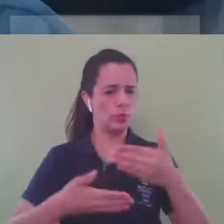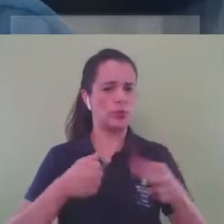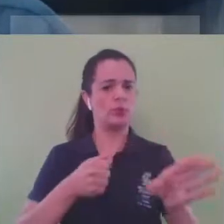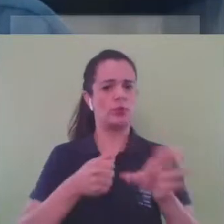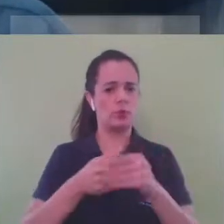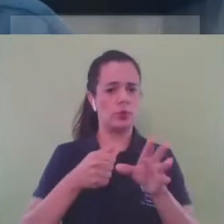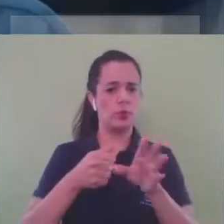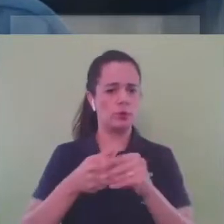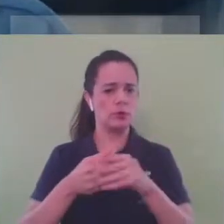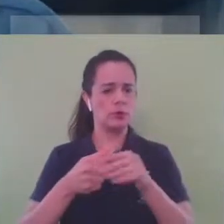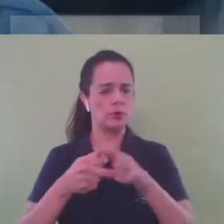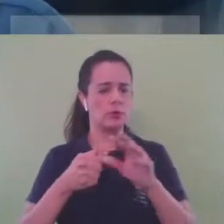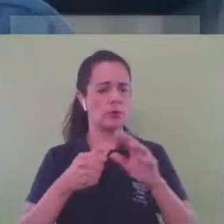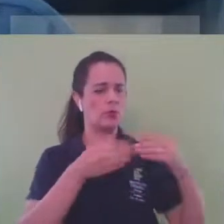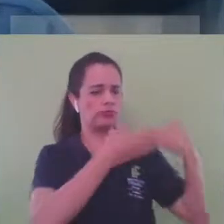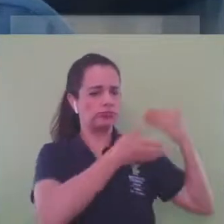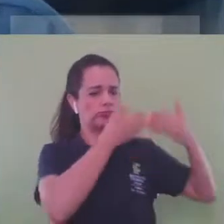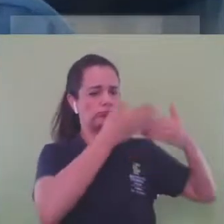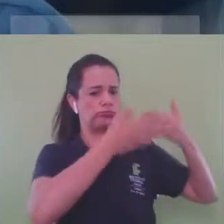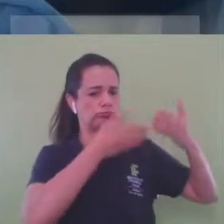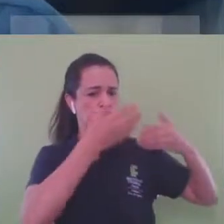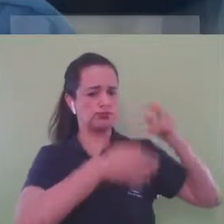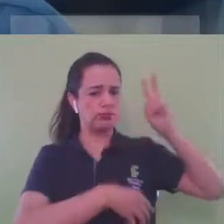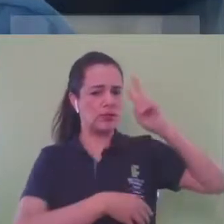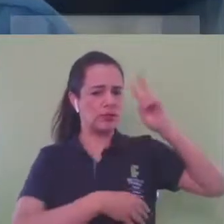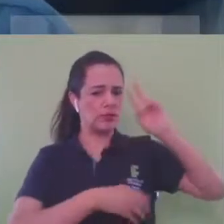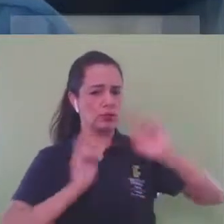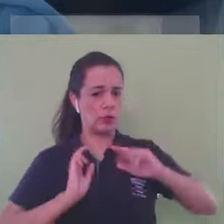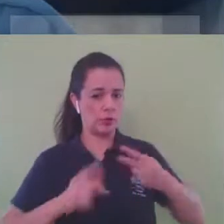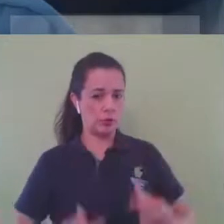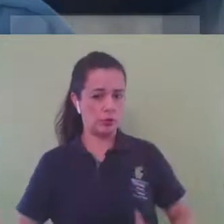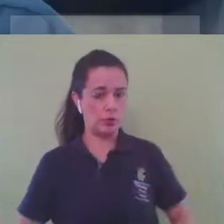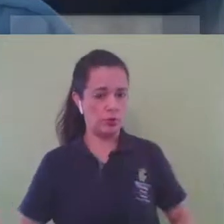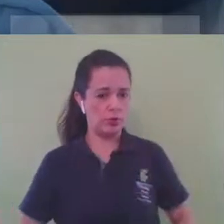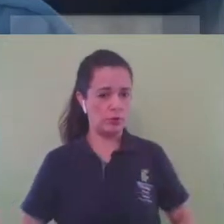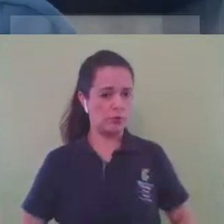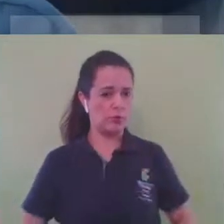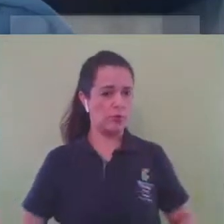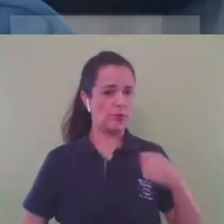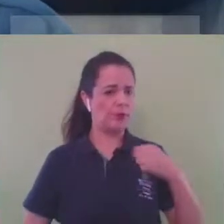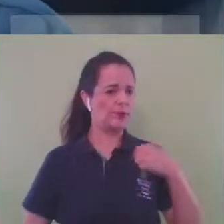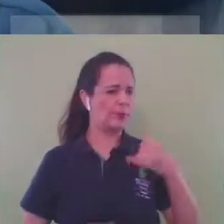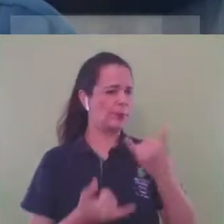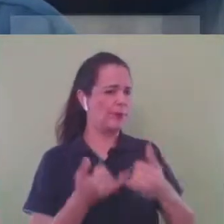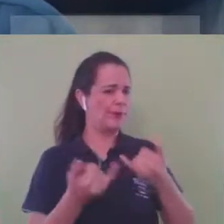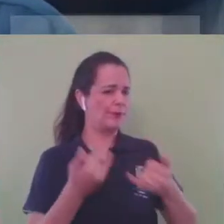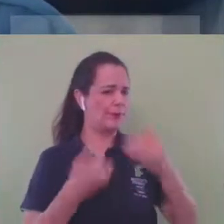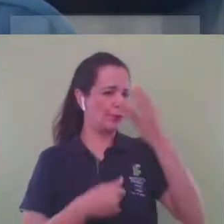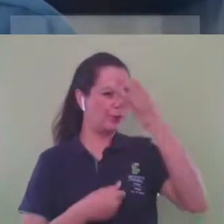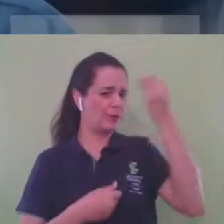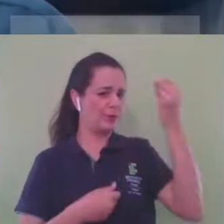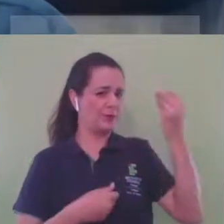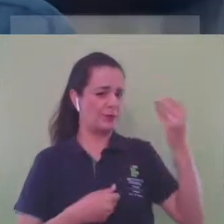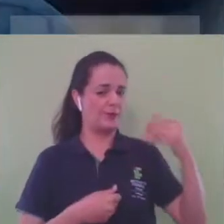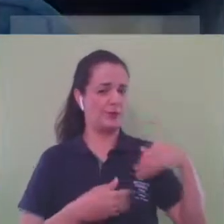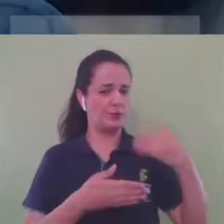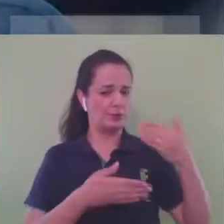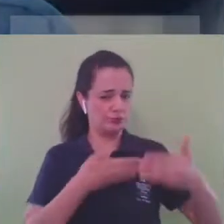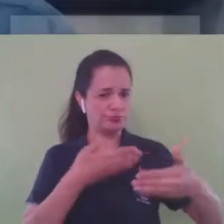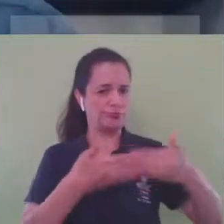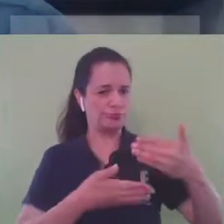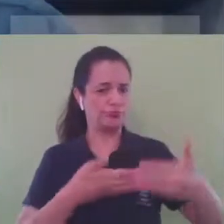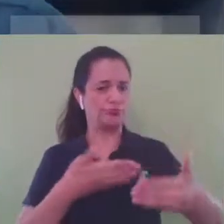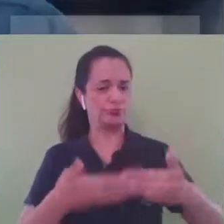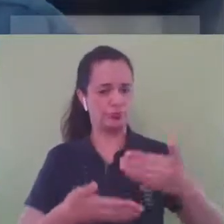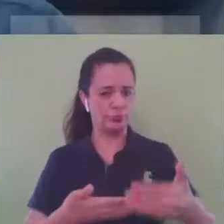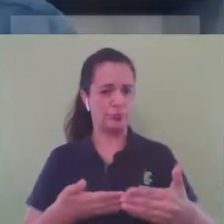anos na história da humanidade e que isso nos foi legado, né, com o passar do tempo. Então veja que o processo